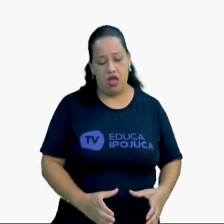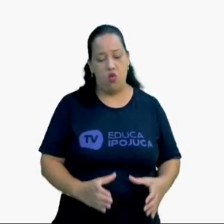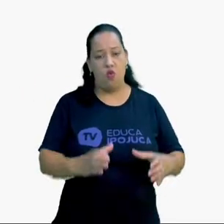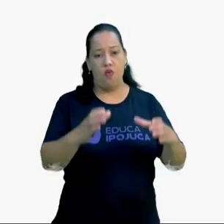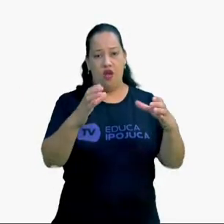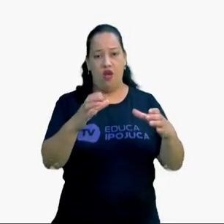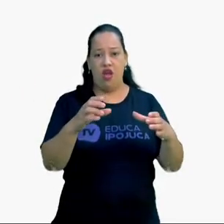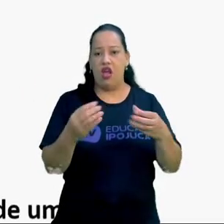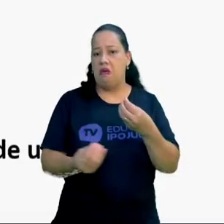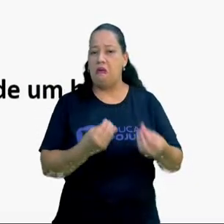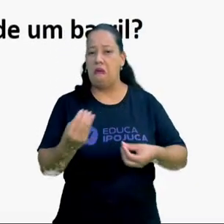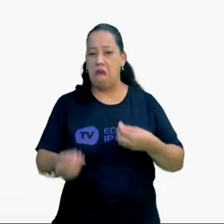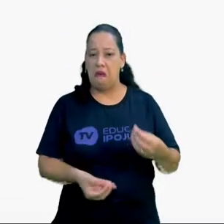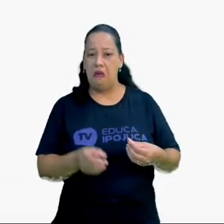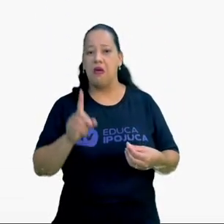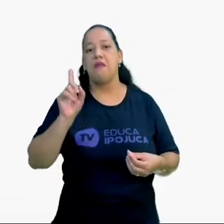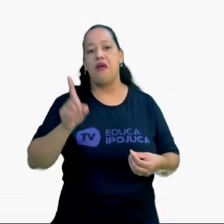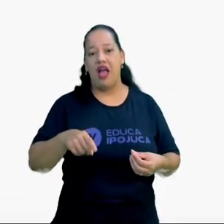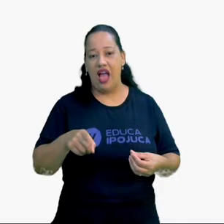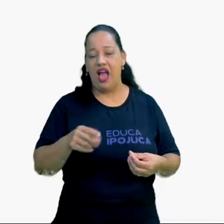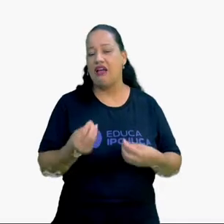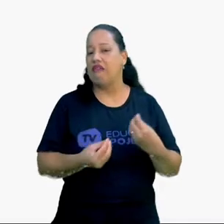tem o formato de um